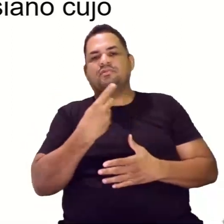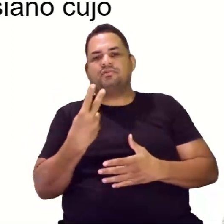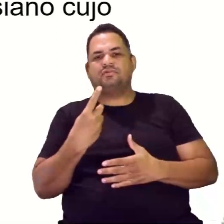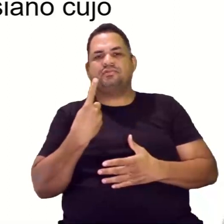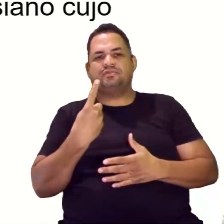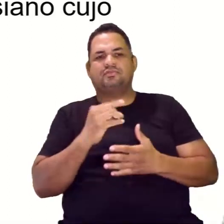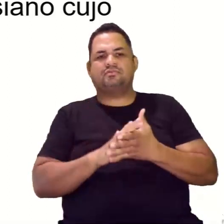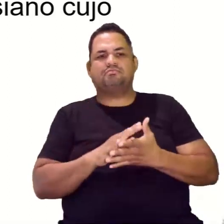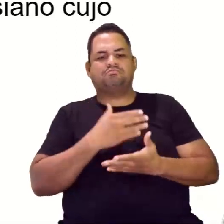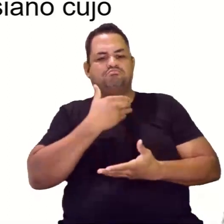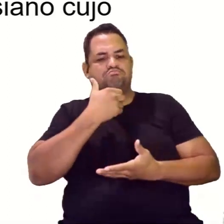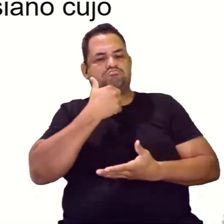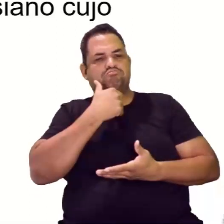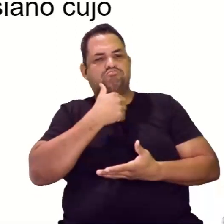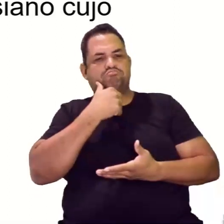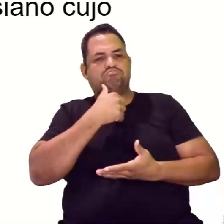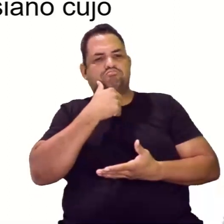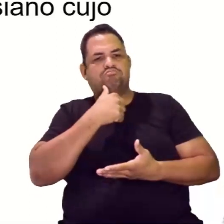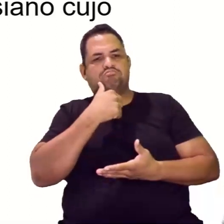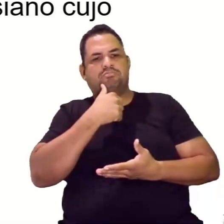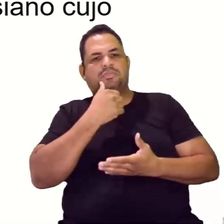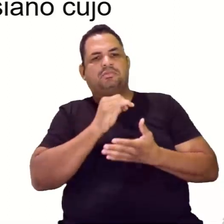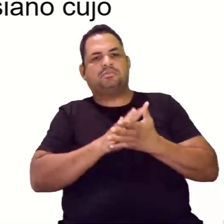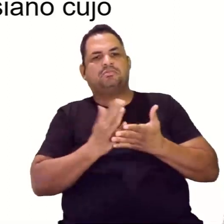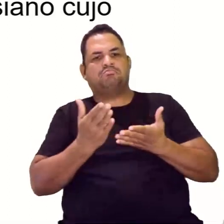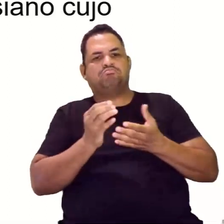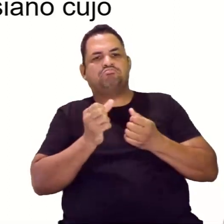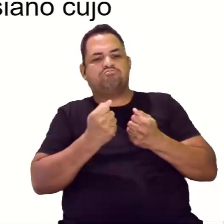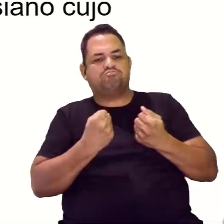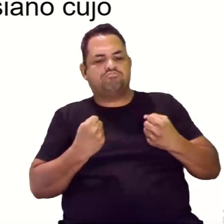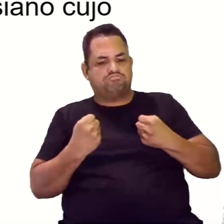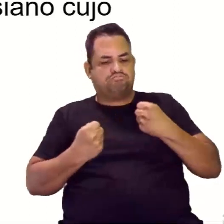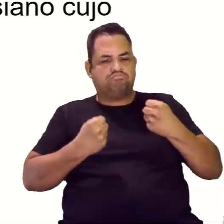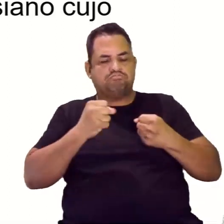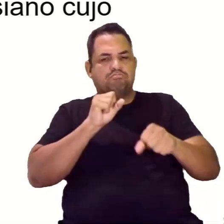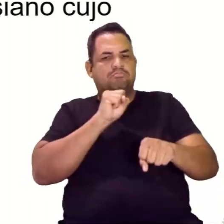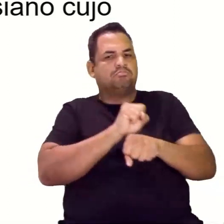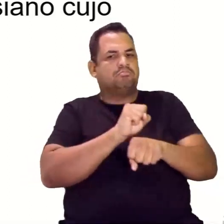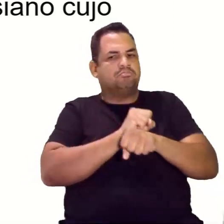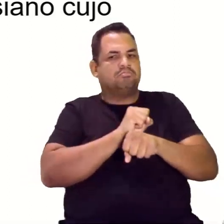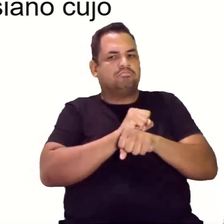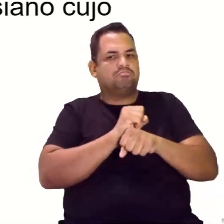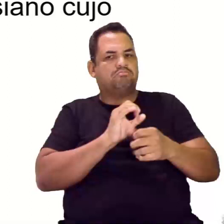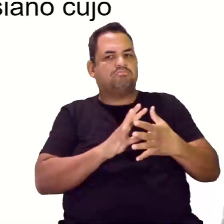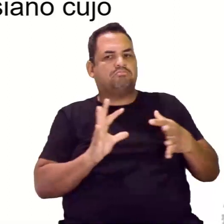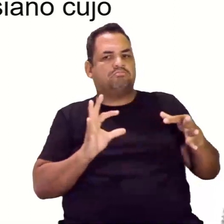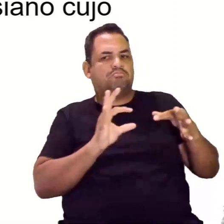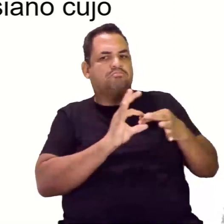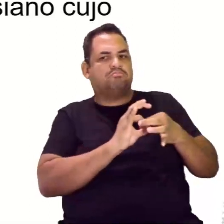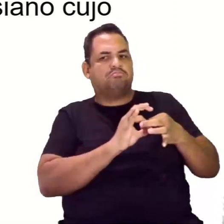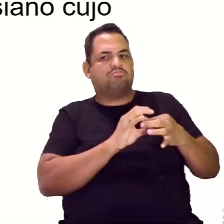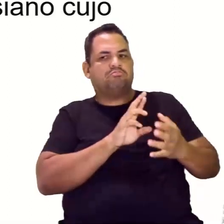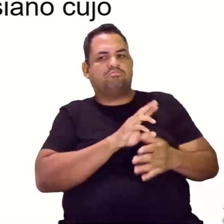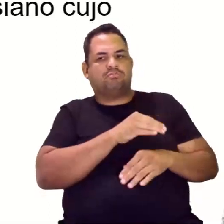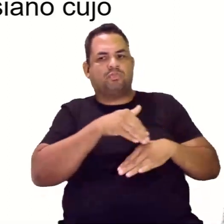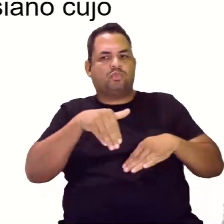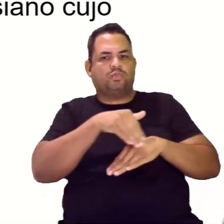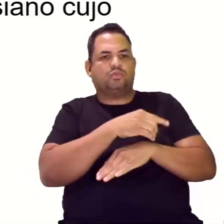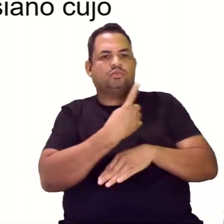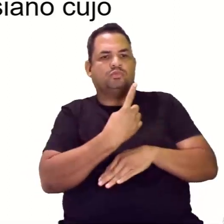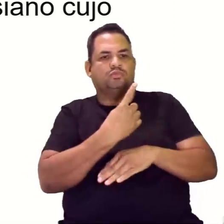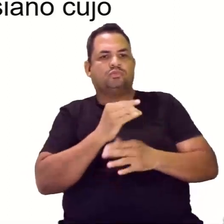ver. Uma moça estacionou seu carro na interseção da Rua 1 com a Avenida